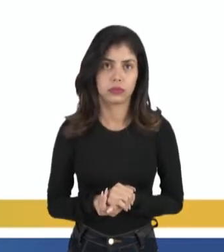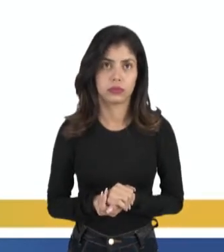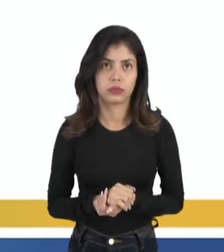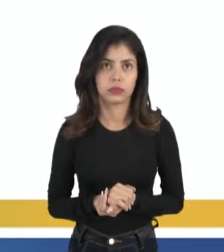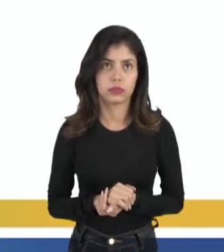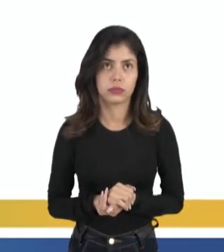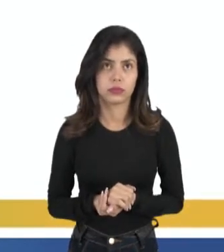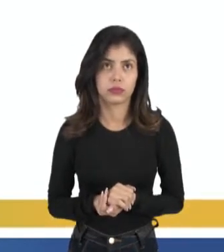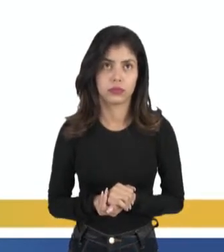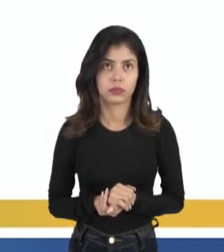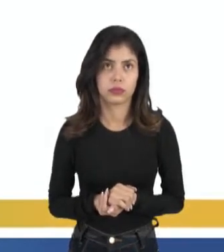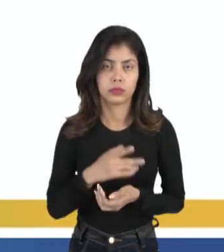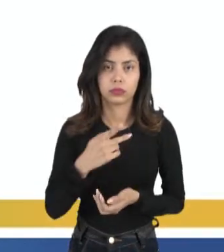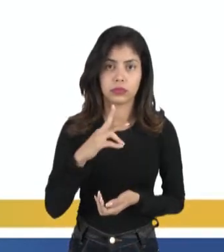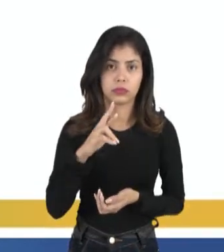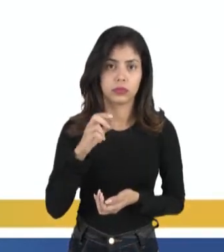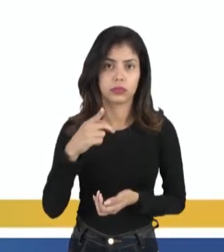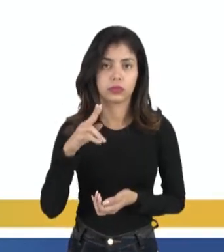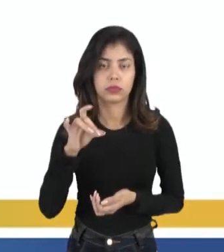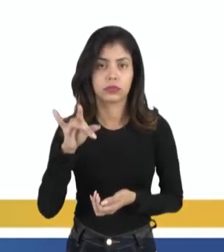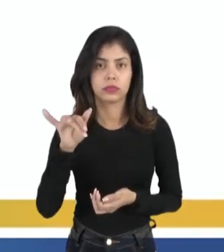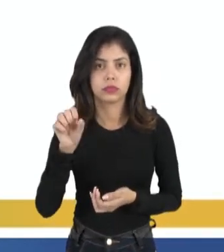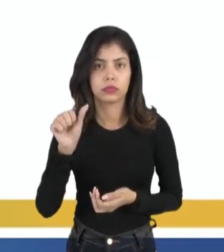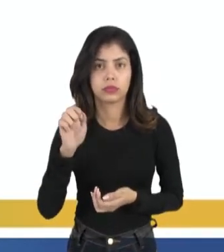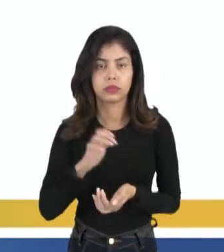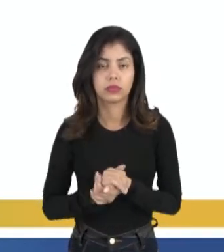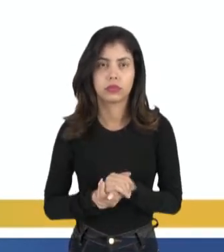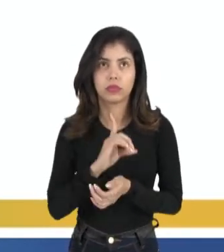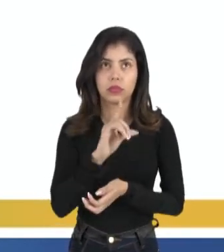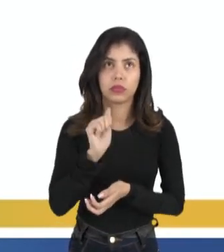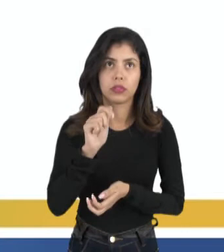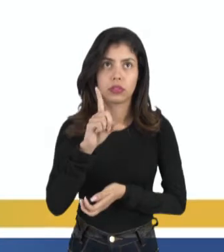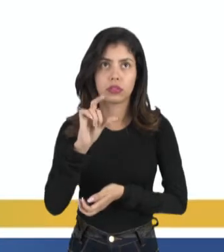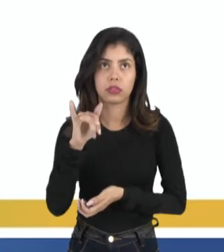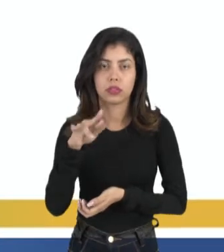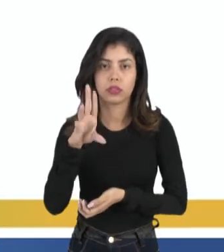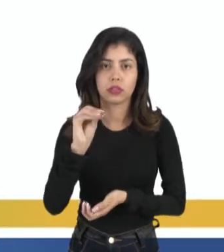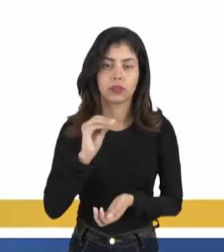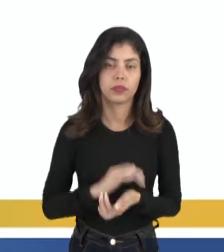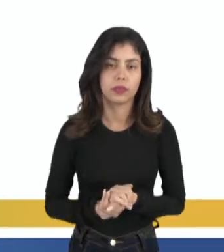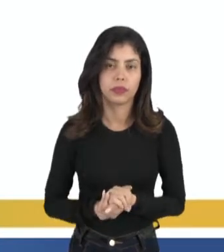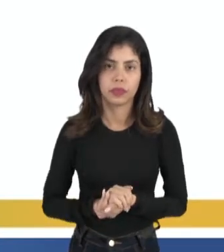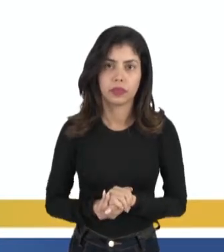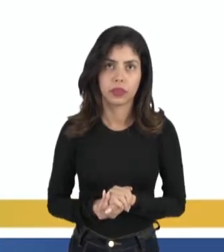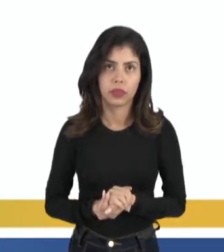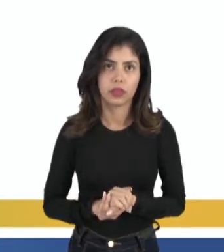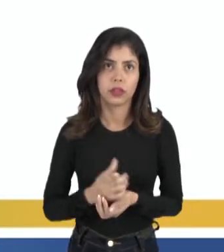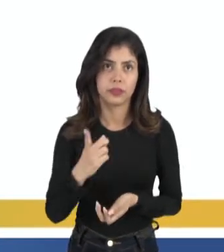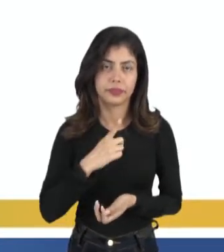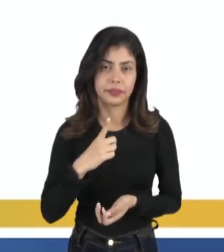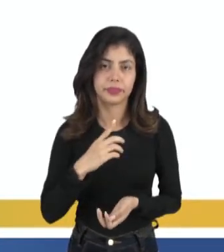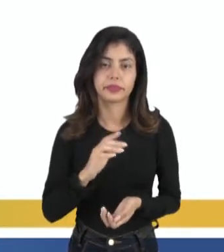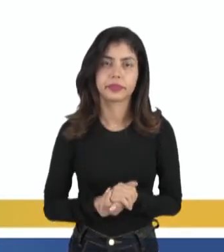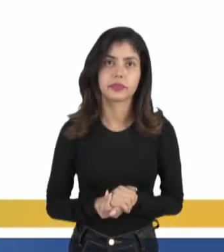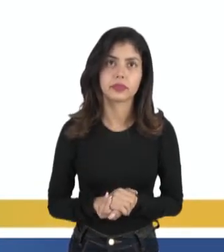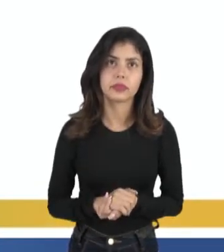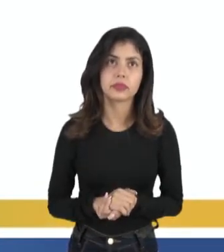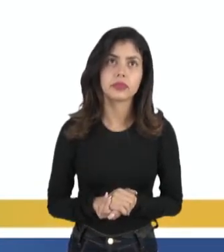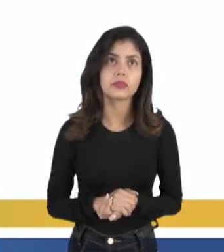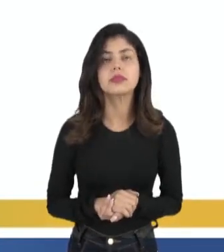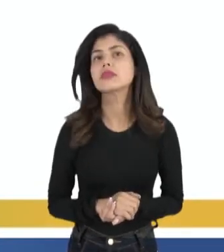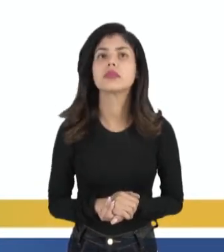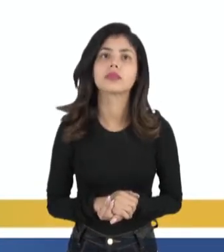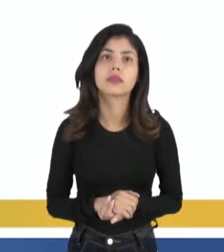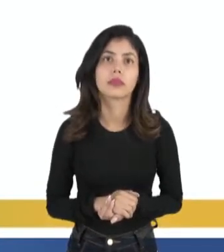recursos por propulsores aí do do dadaísmo né E aí nós temos a